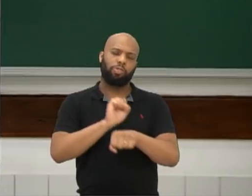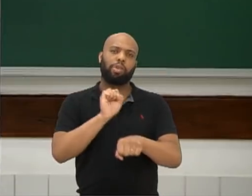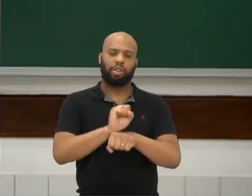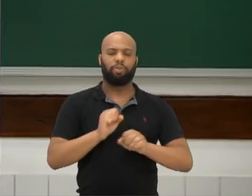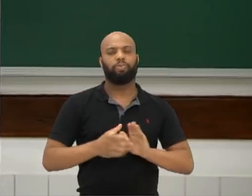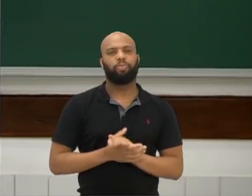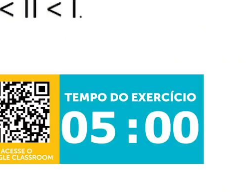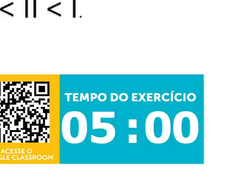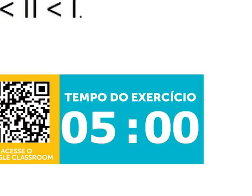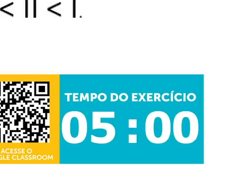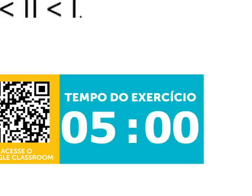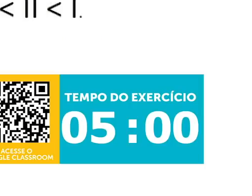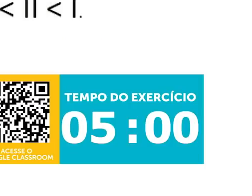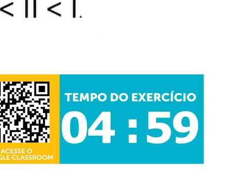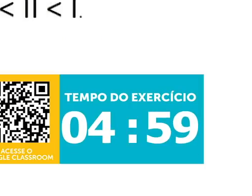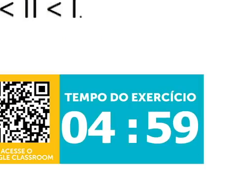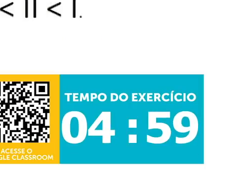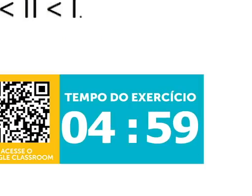ficar aqui esperando.